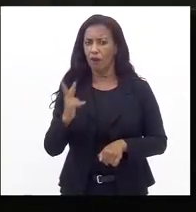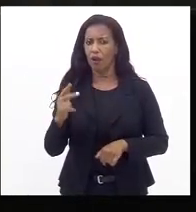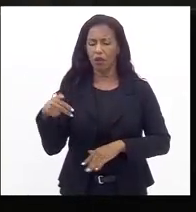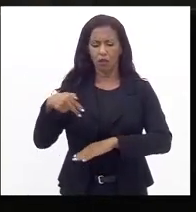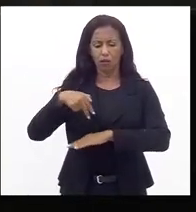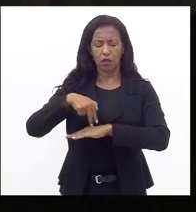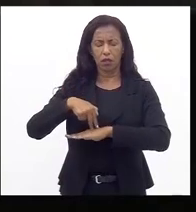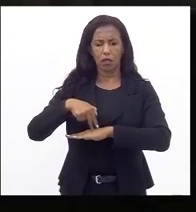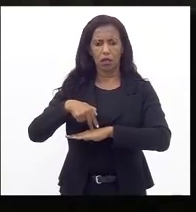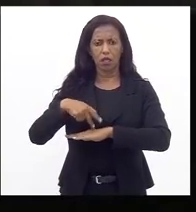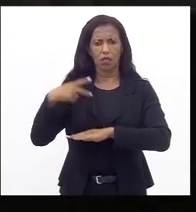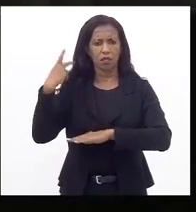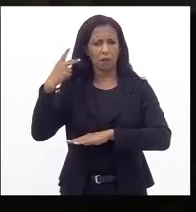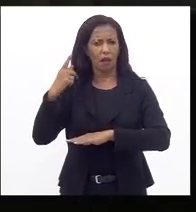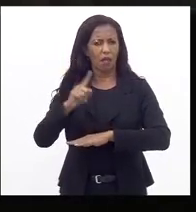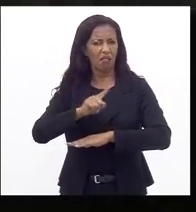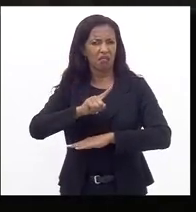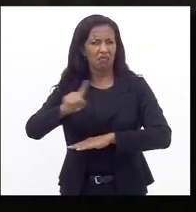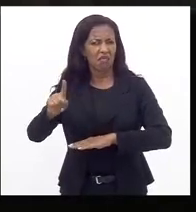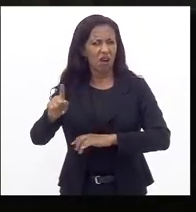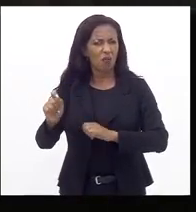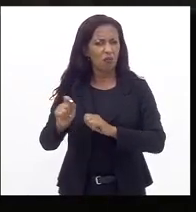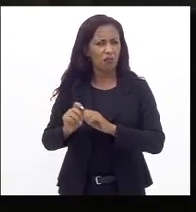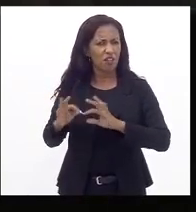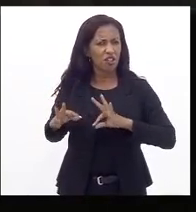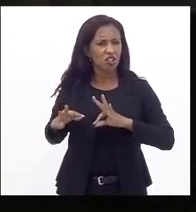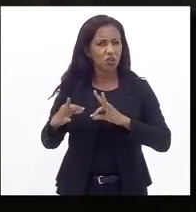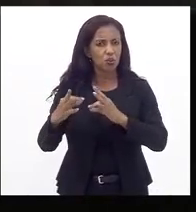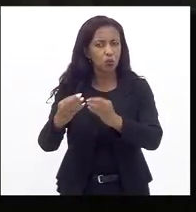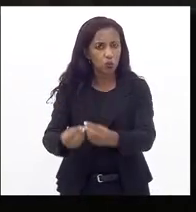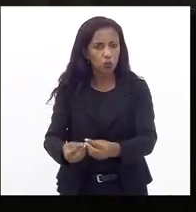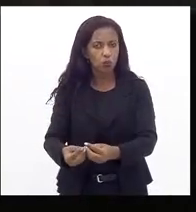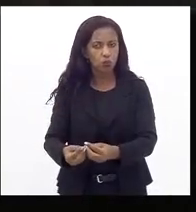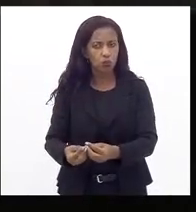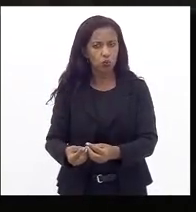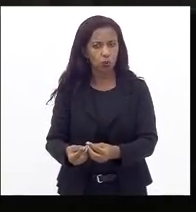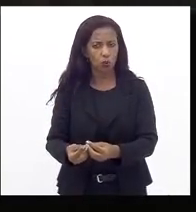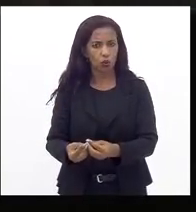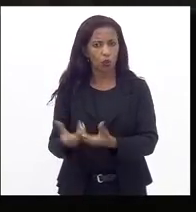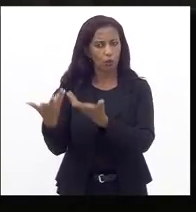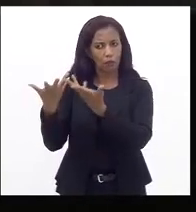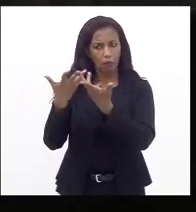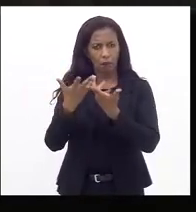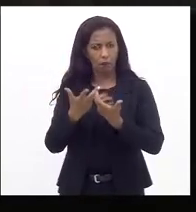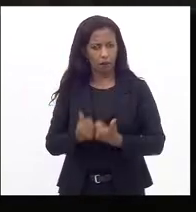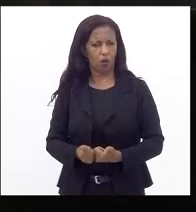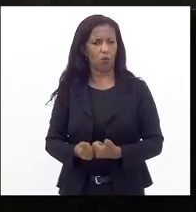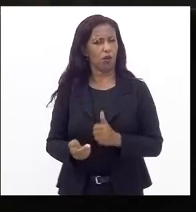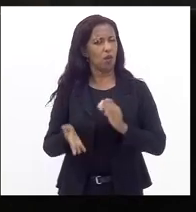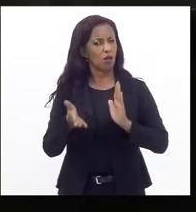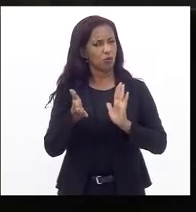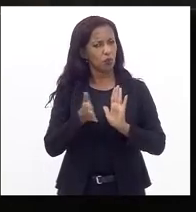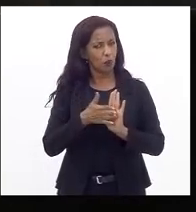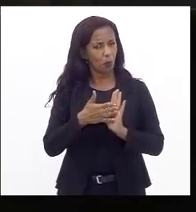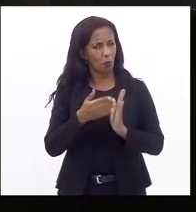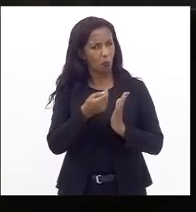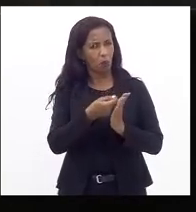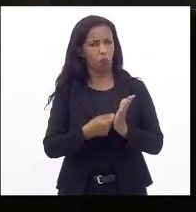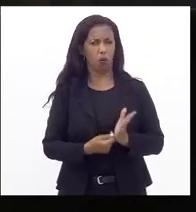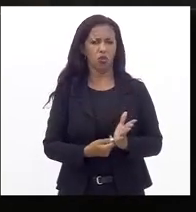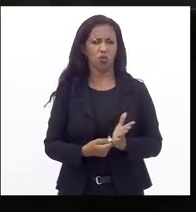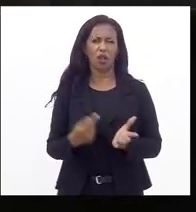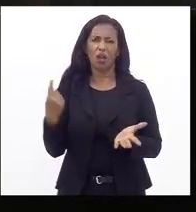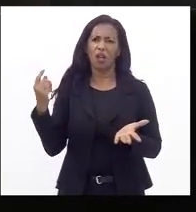que este Parlamento não fez de tudo para e a coleiro que fora proposto é um